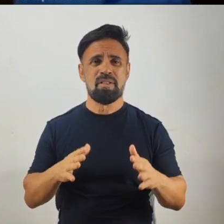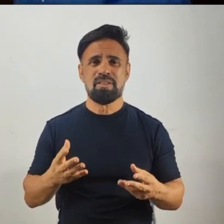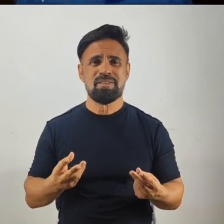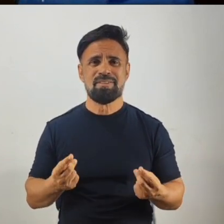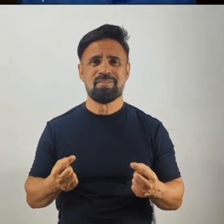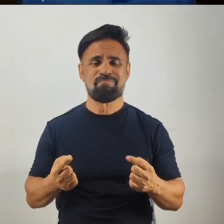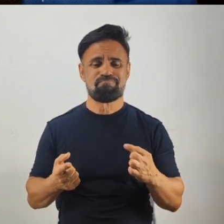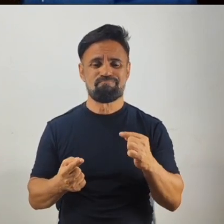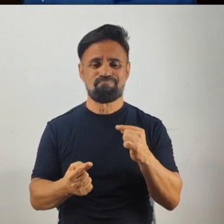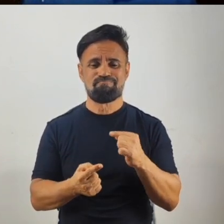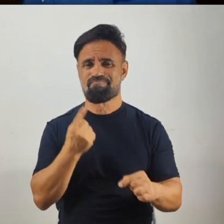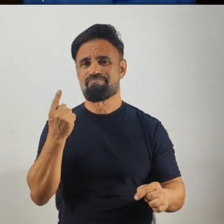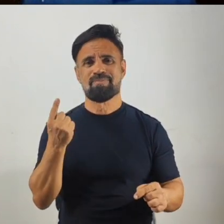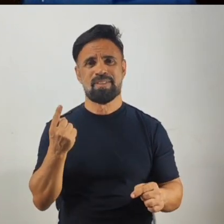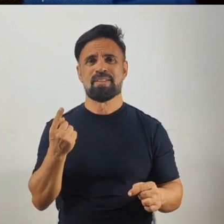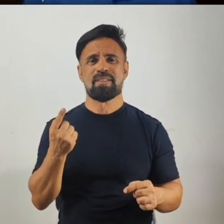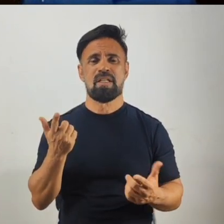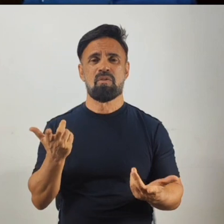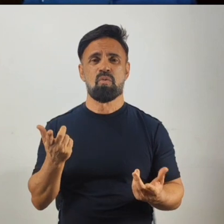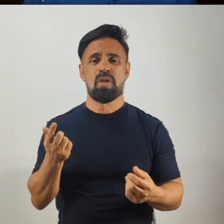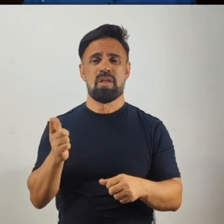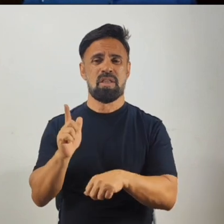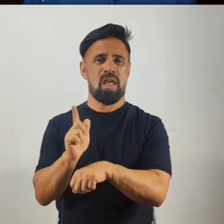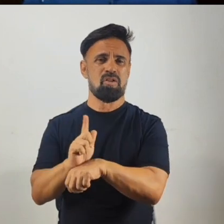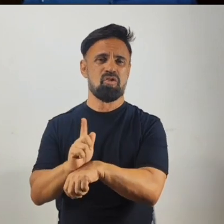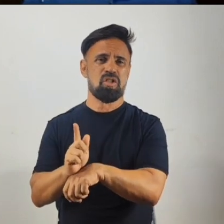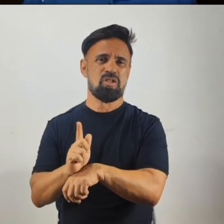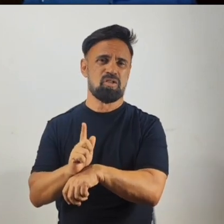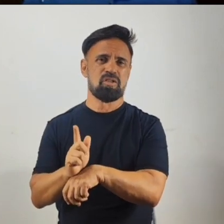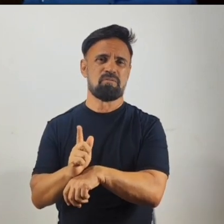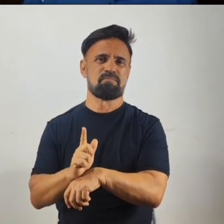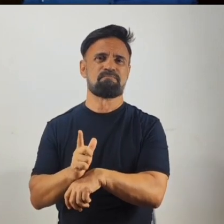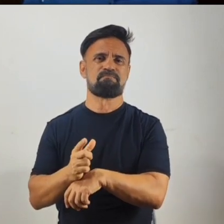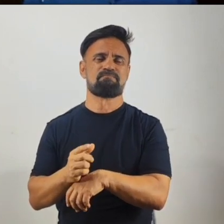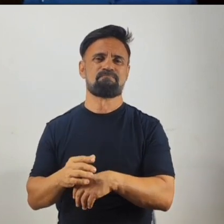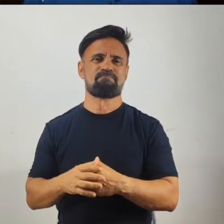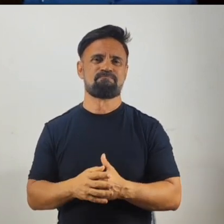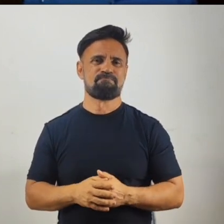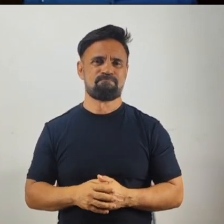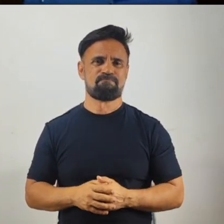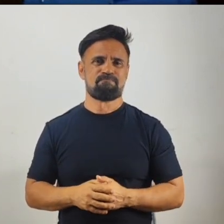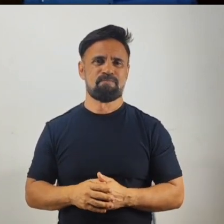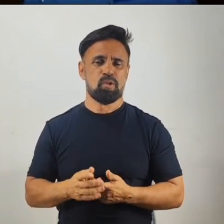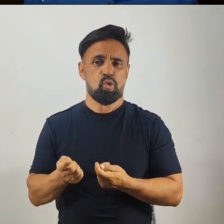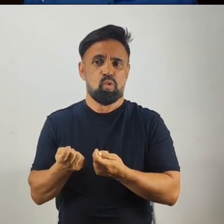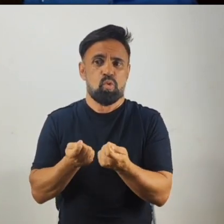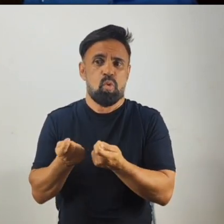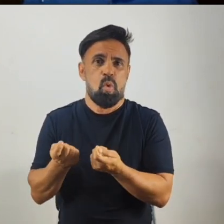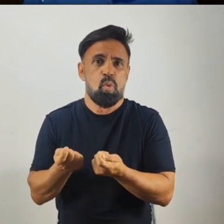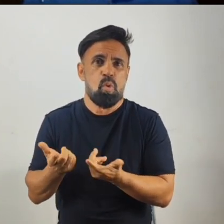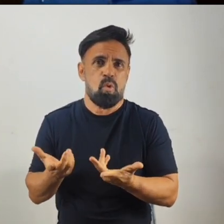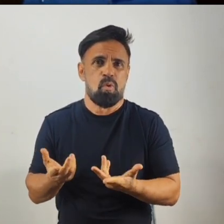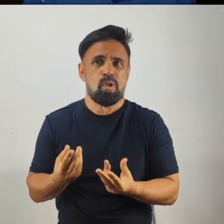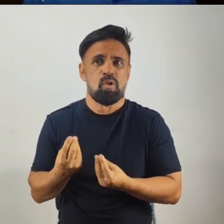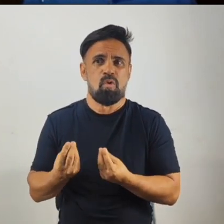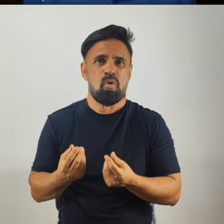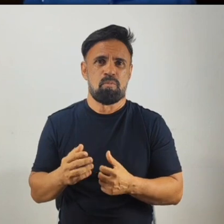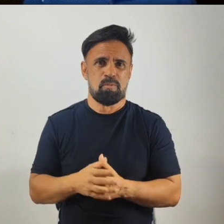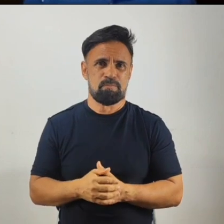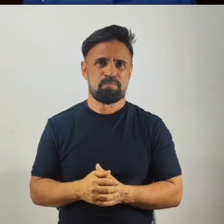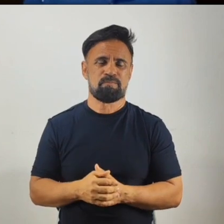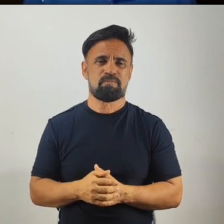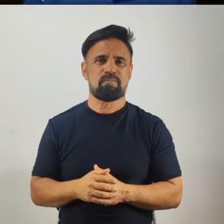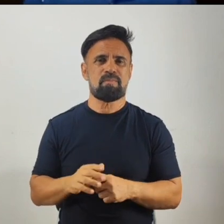foge, muitas vezes, da gestão de um determinado diretor de